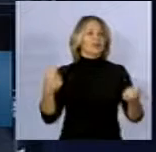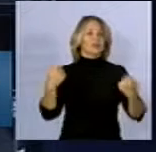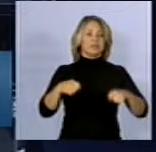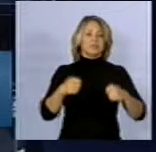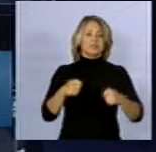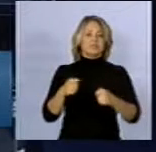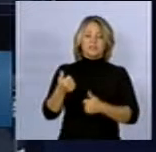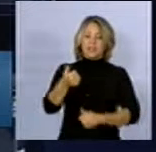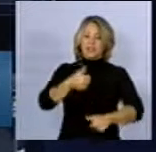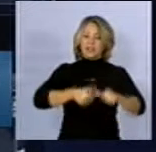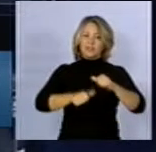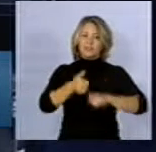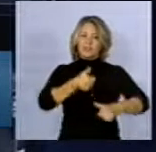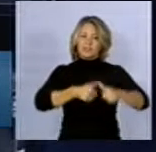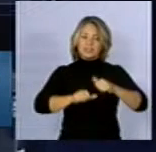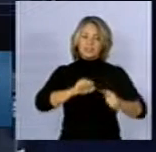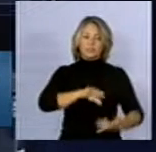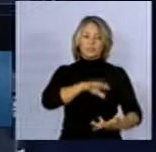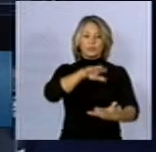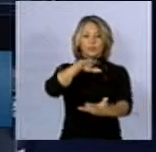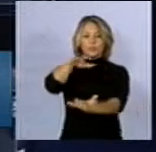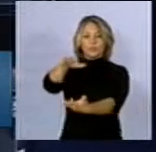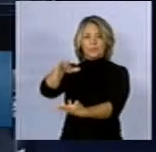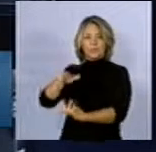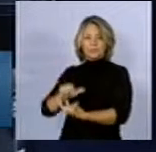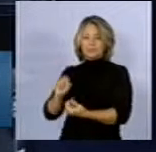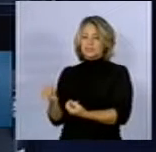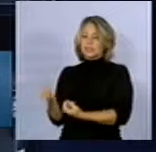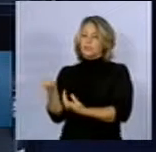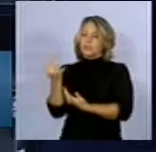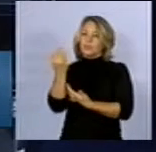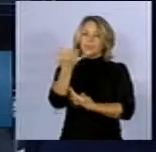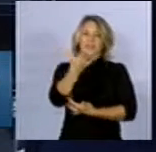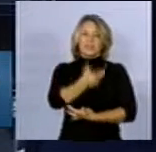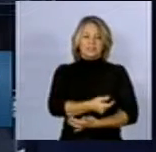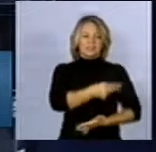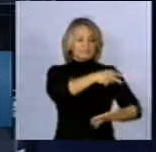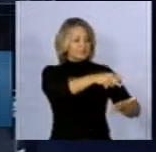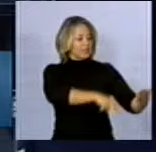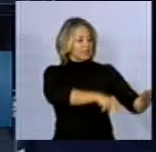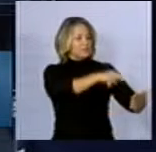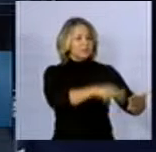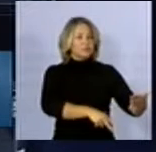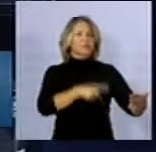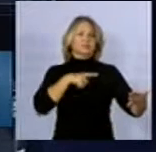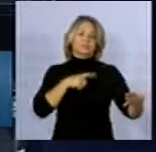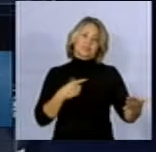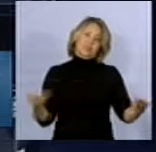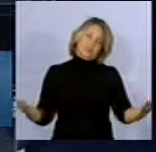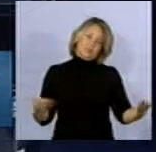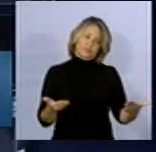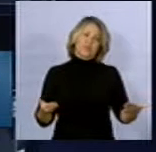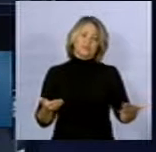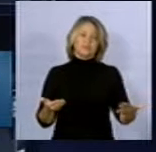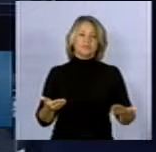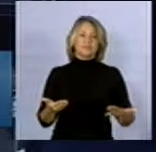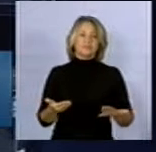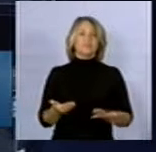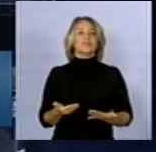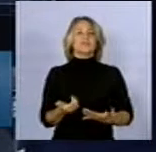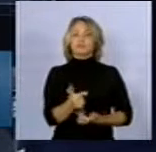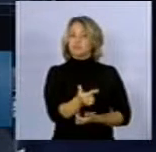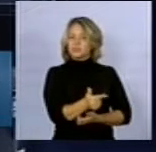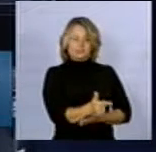referirmos à avaliação global da totalidade da literatura disponível sem